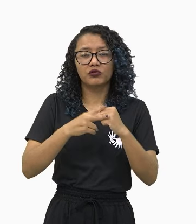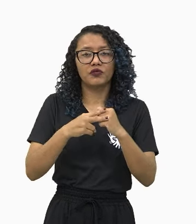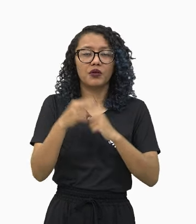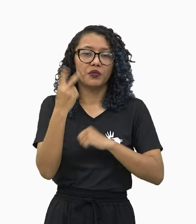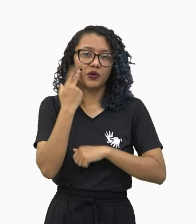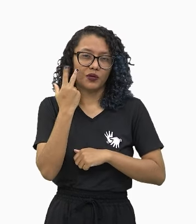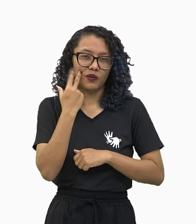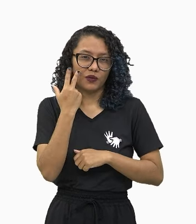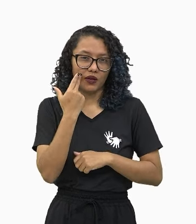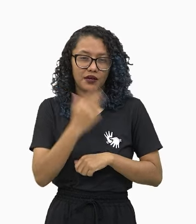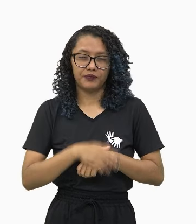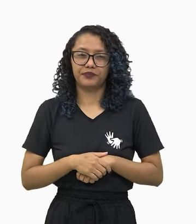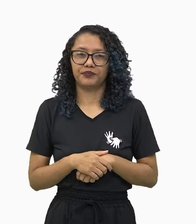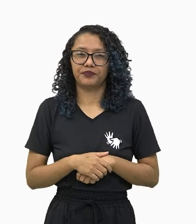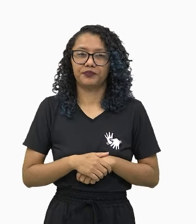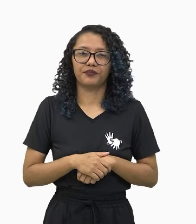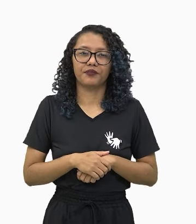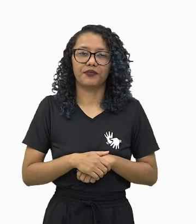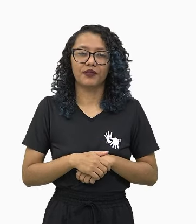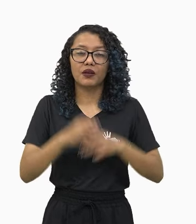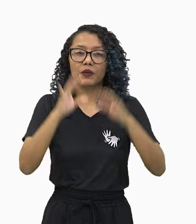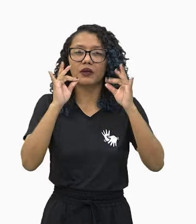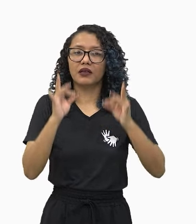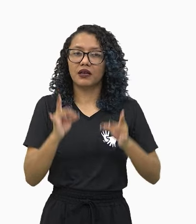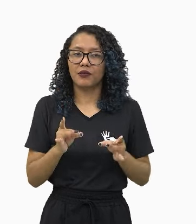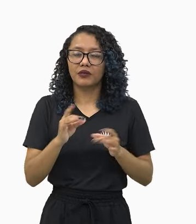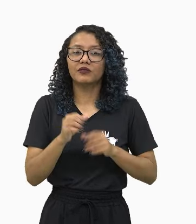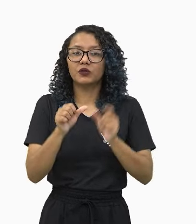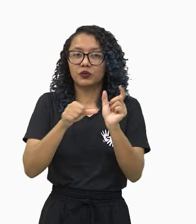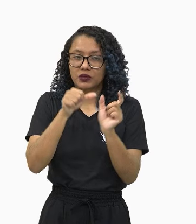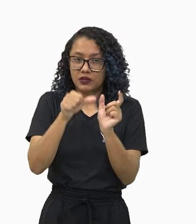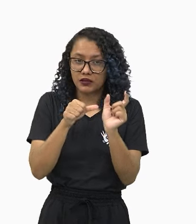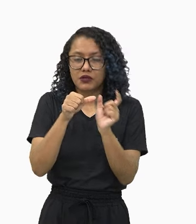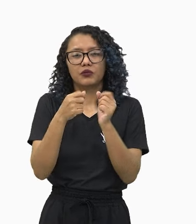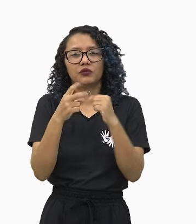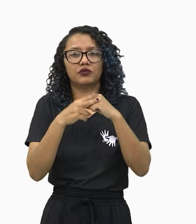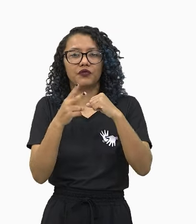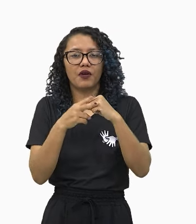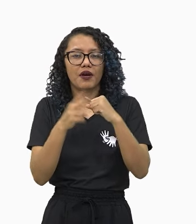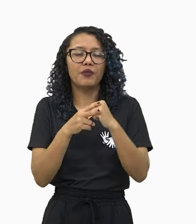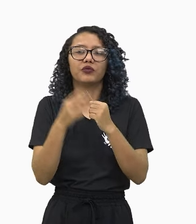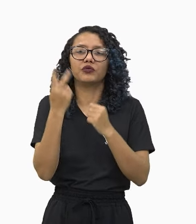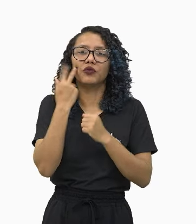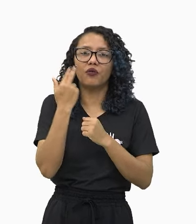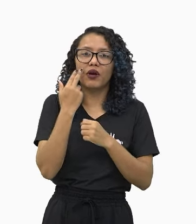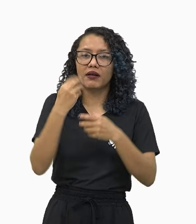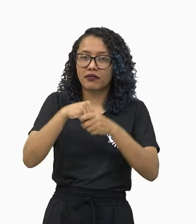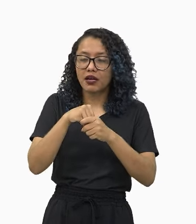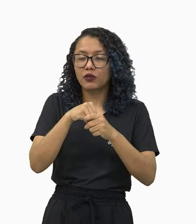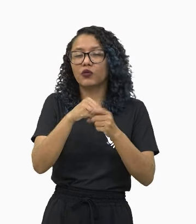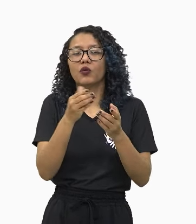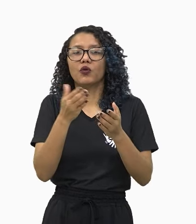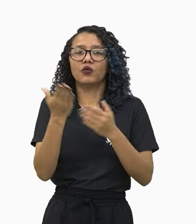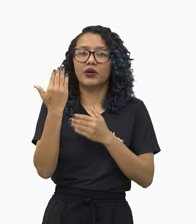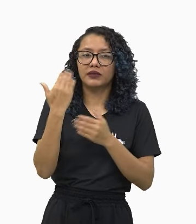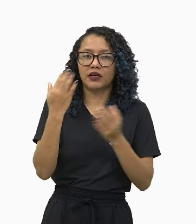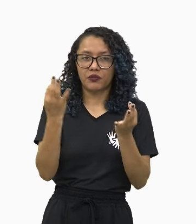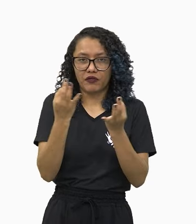verbos regulares. Detalhamento, conjugação de verbos regulares no pretérito